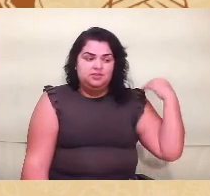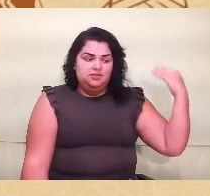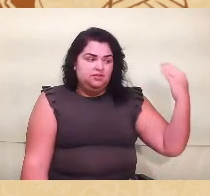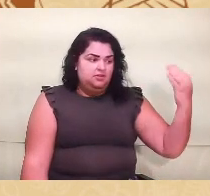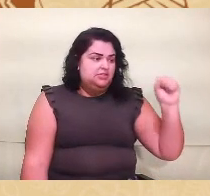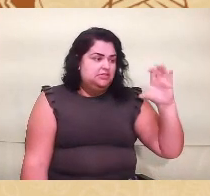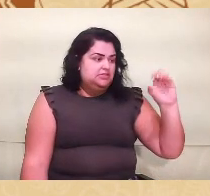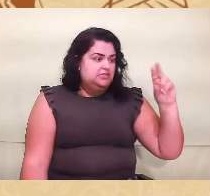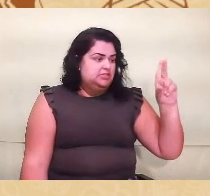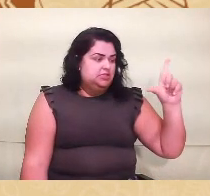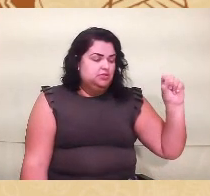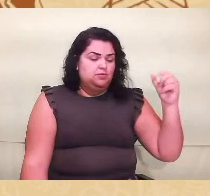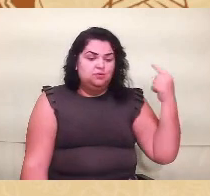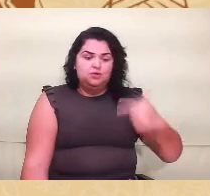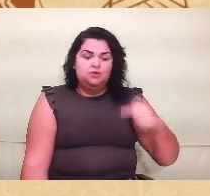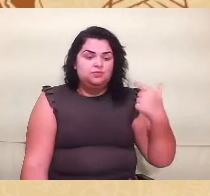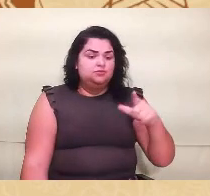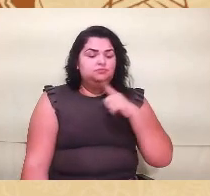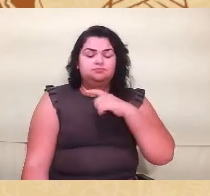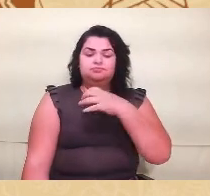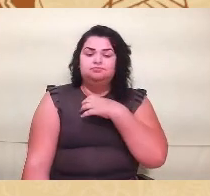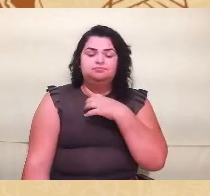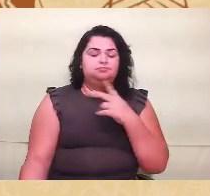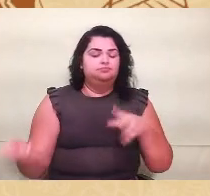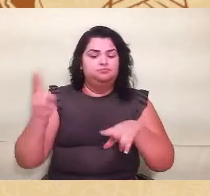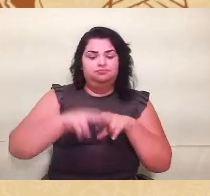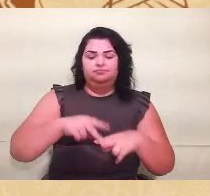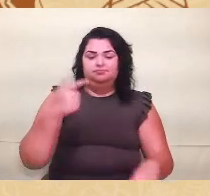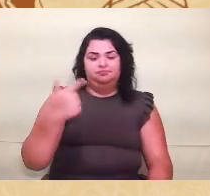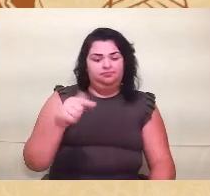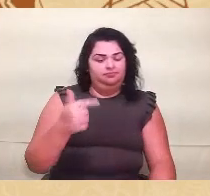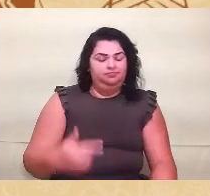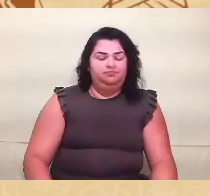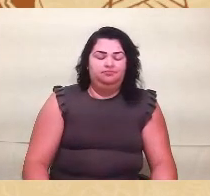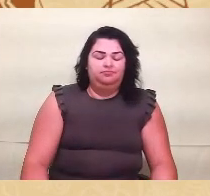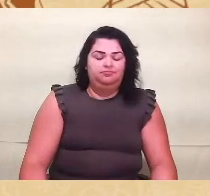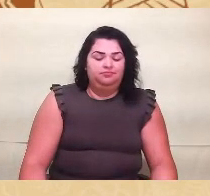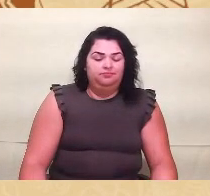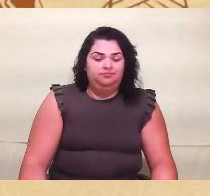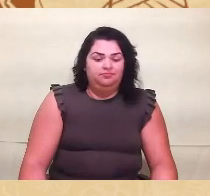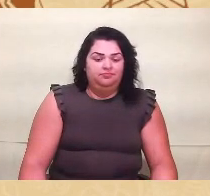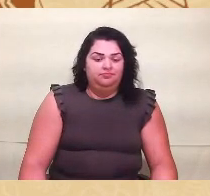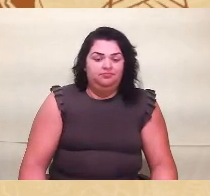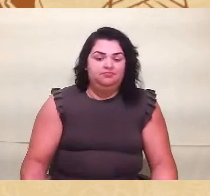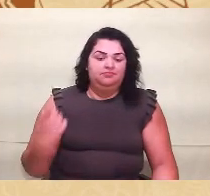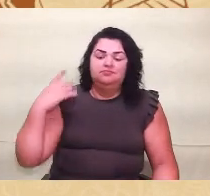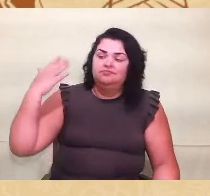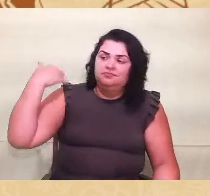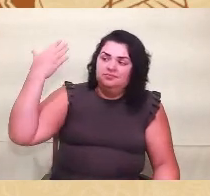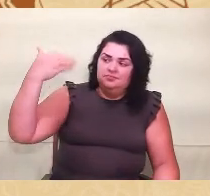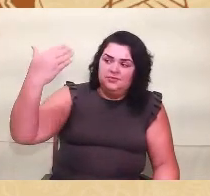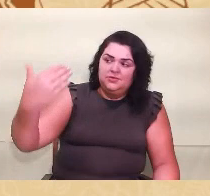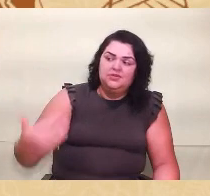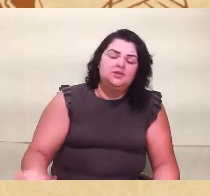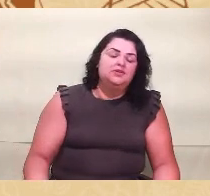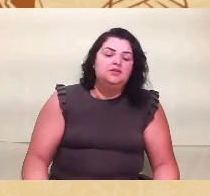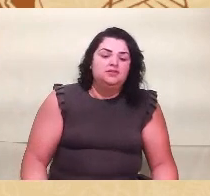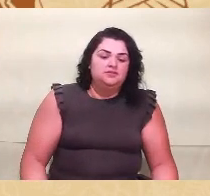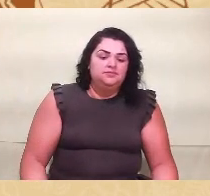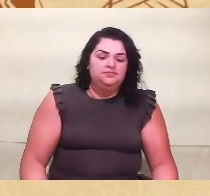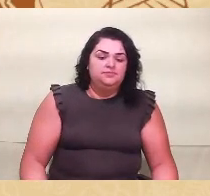não tinha o prisioneiro. Infelizmente, com esse processo de